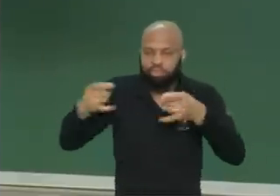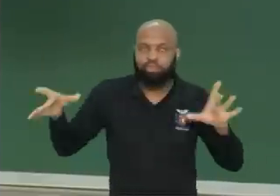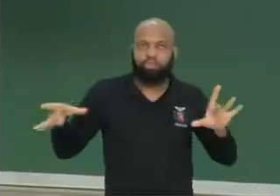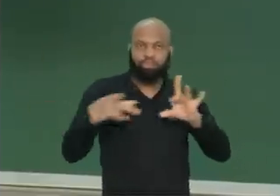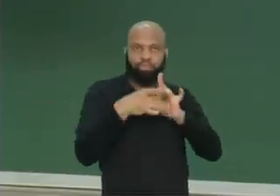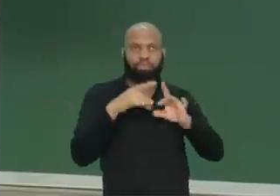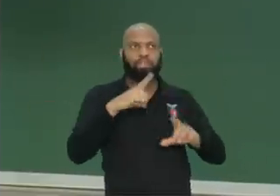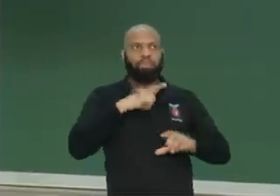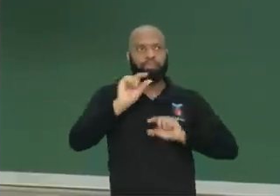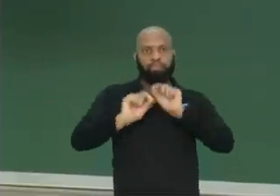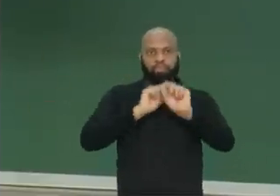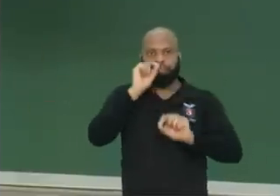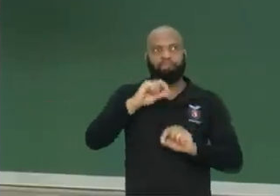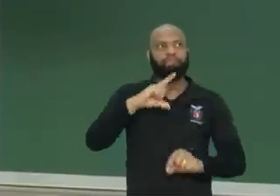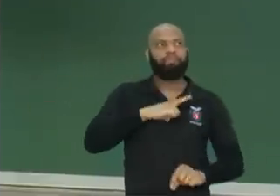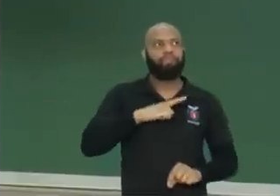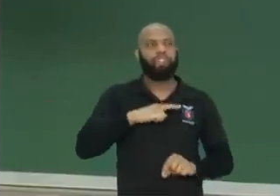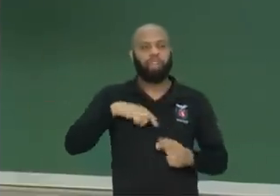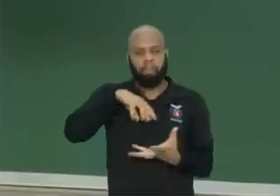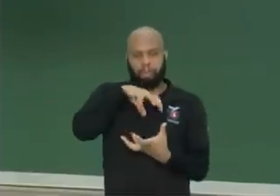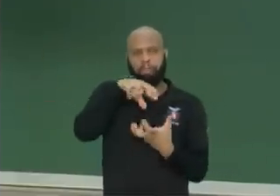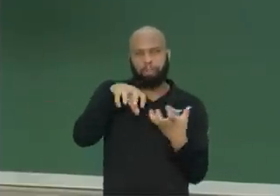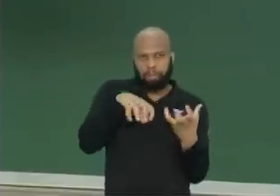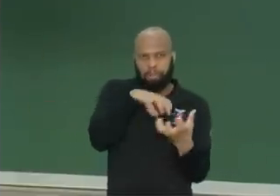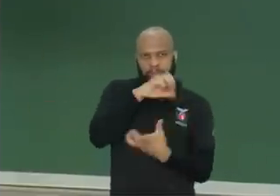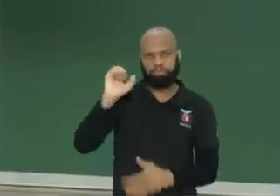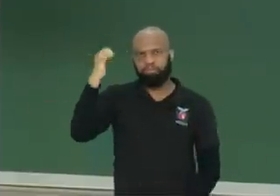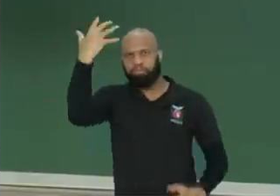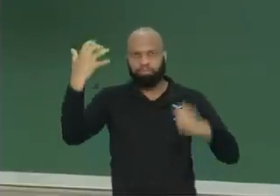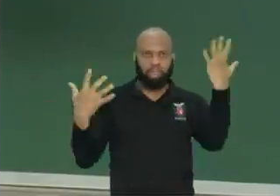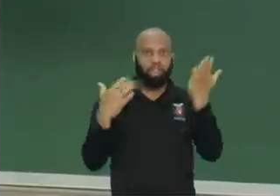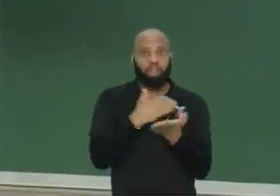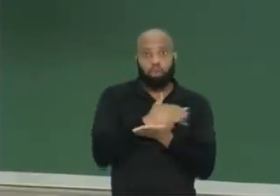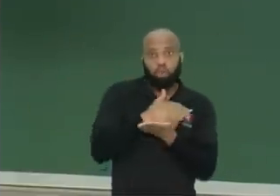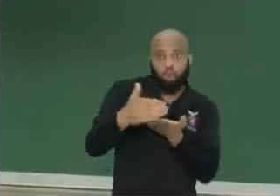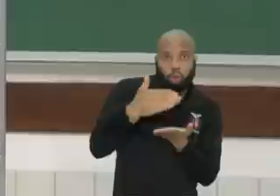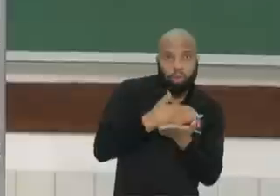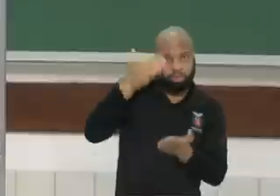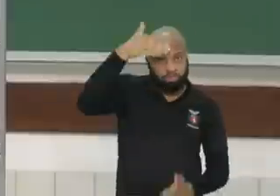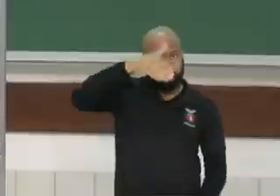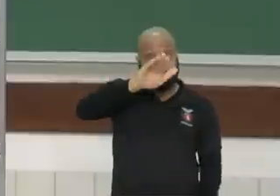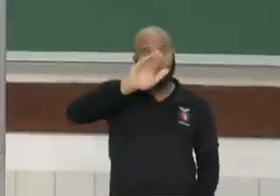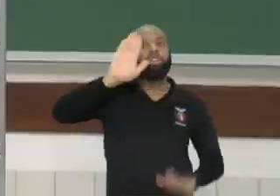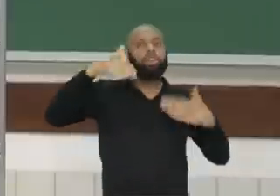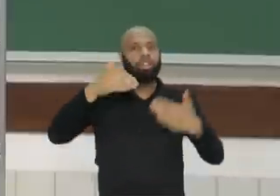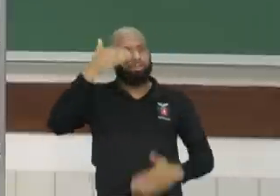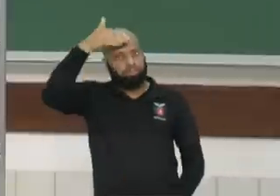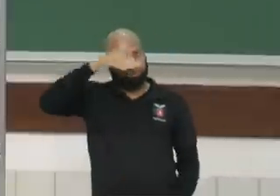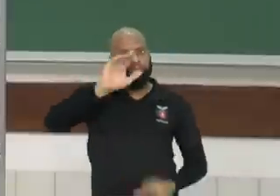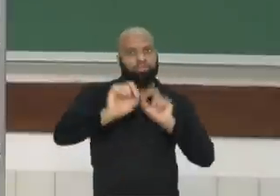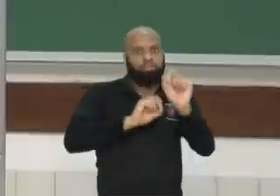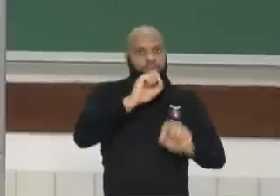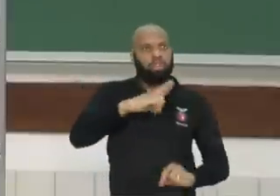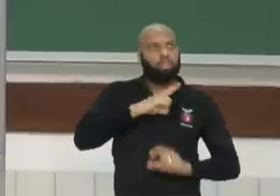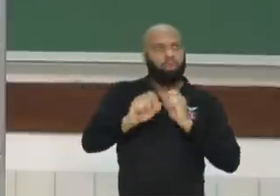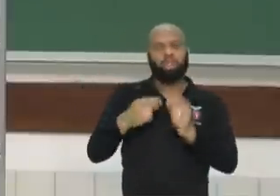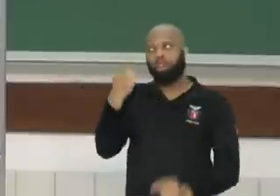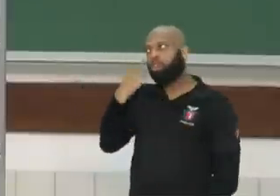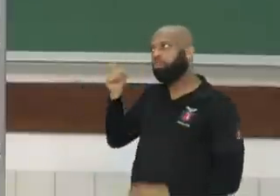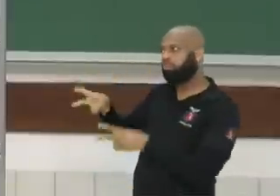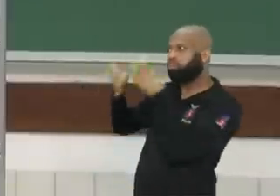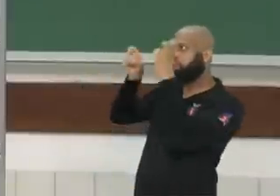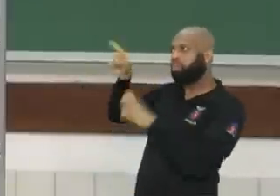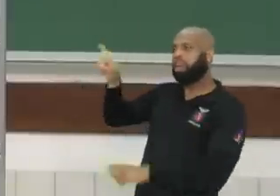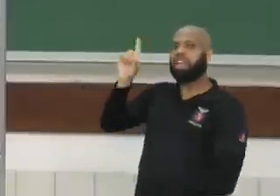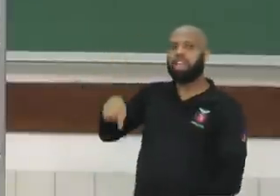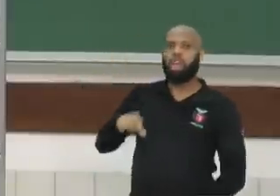se envolveu nas revoltas que ocorreram no início da República, e o início da República considerou que o Barão de Serra Azul, ele